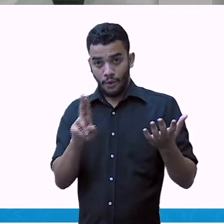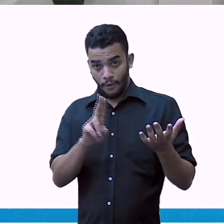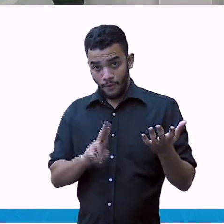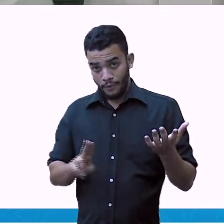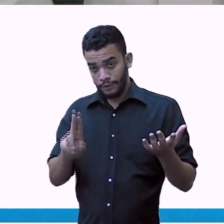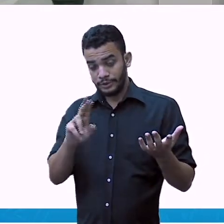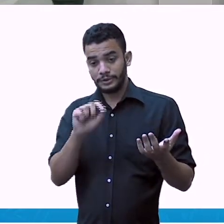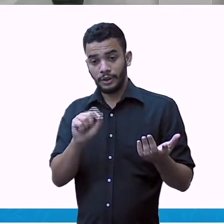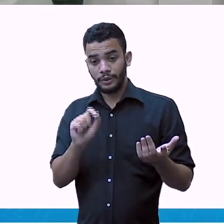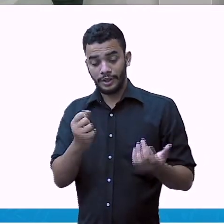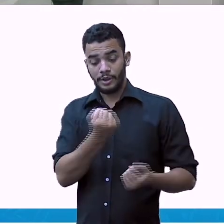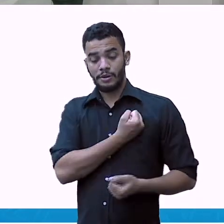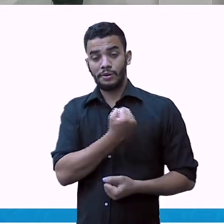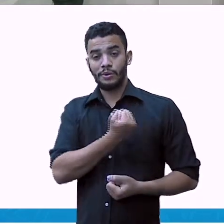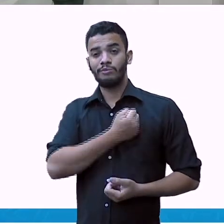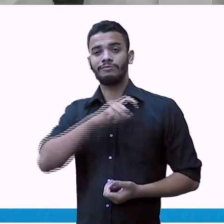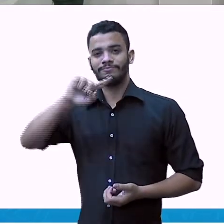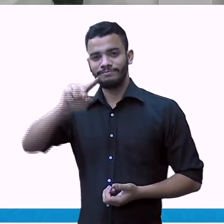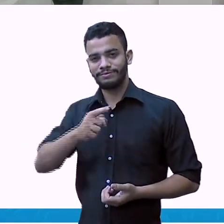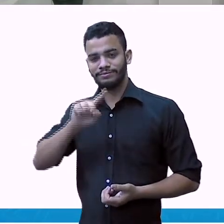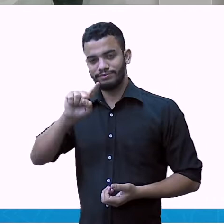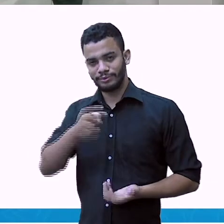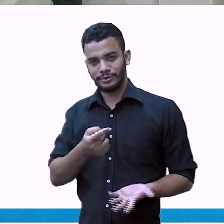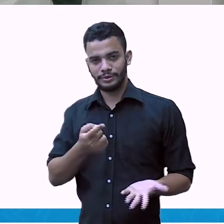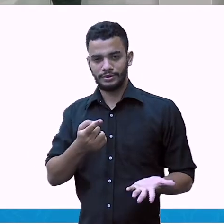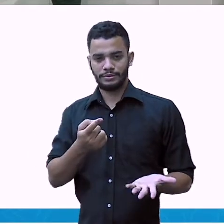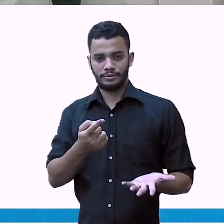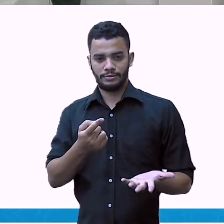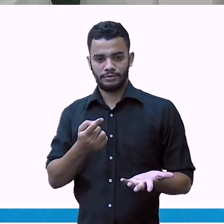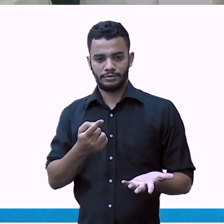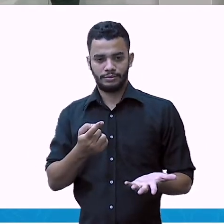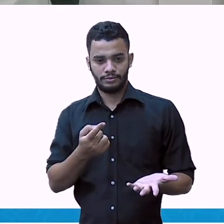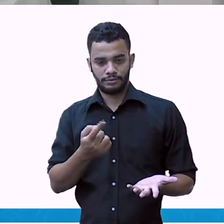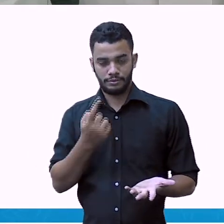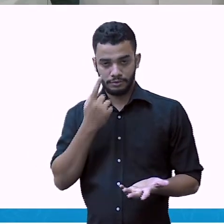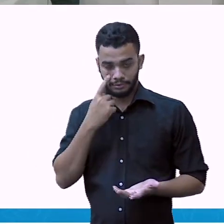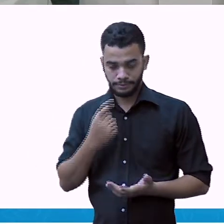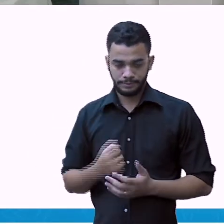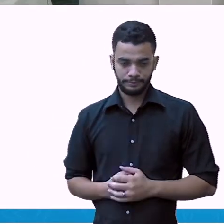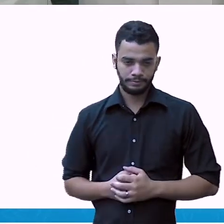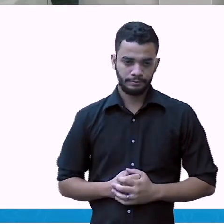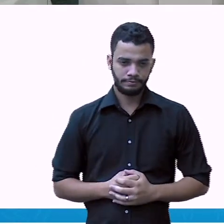números decimais, ok? Então, vamos lá.